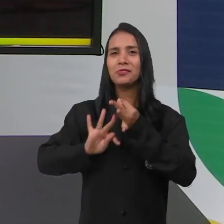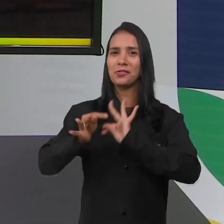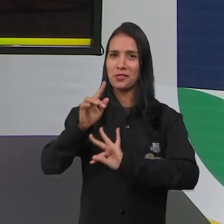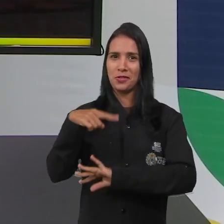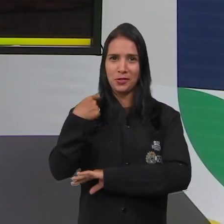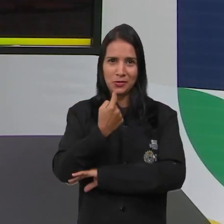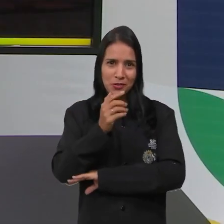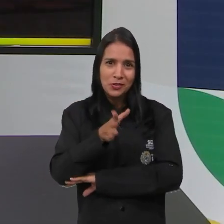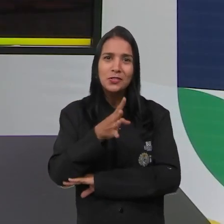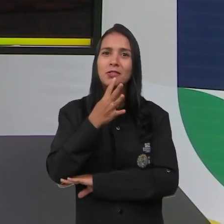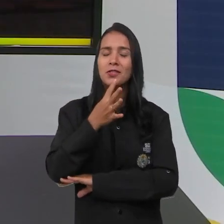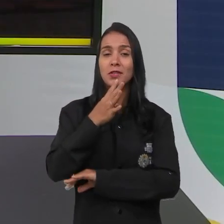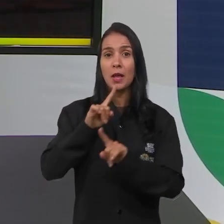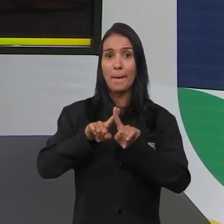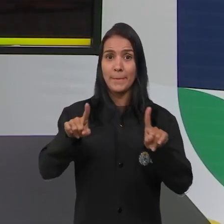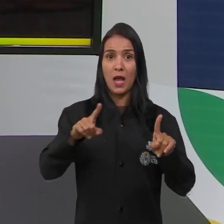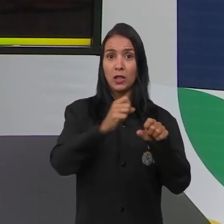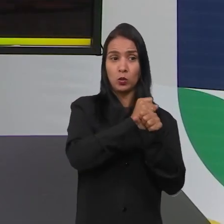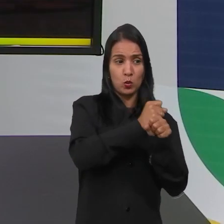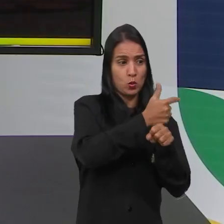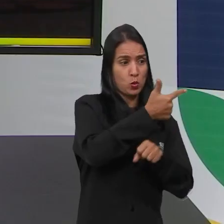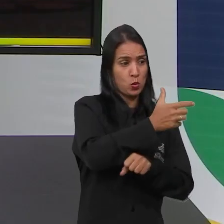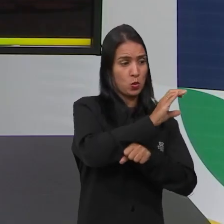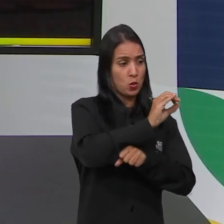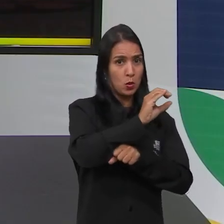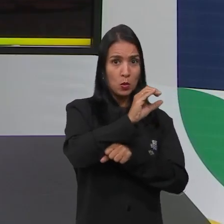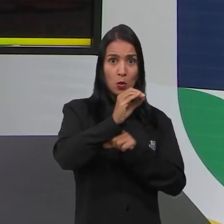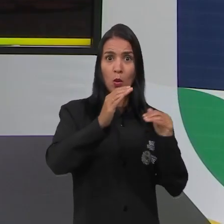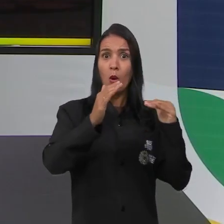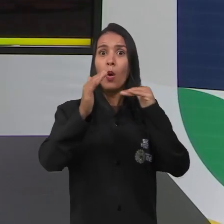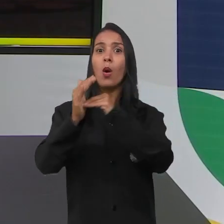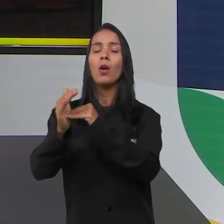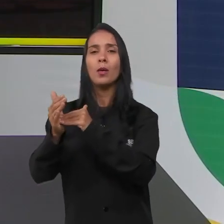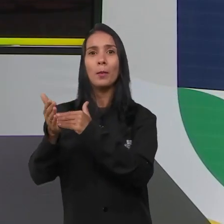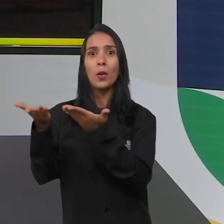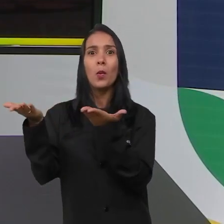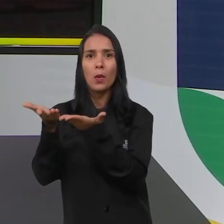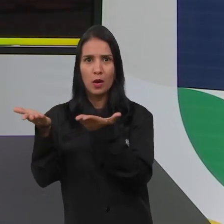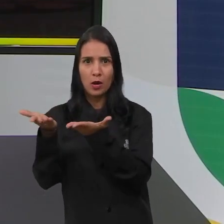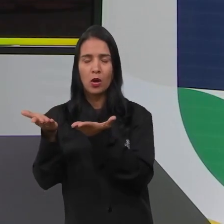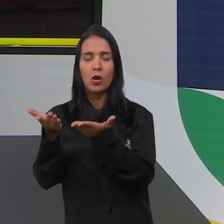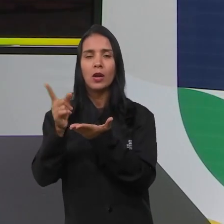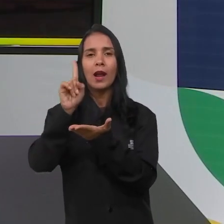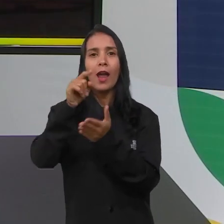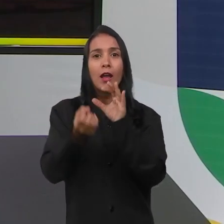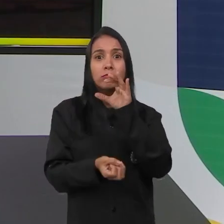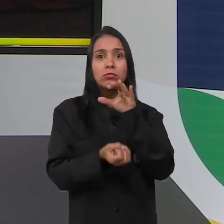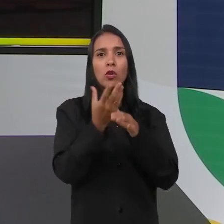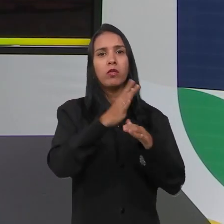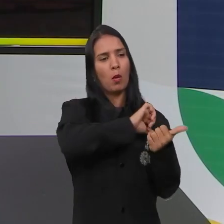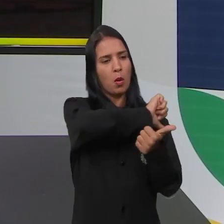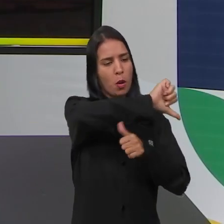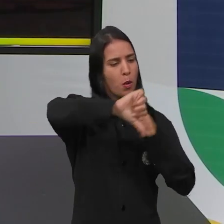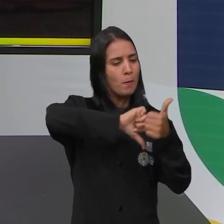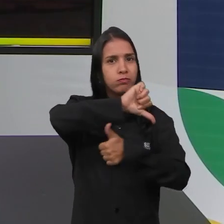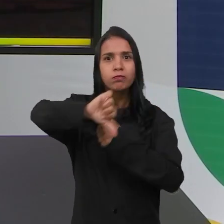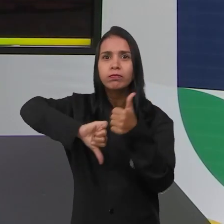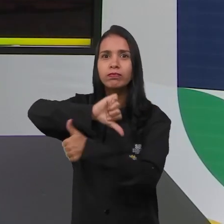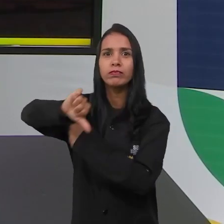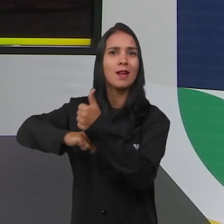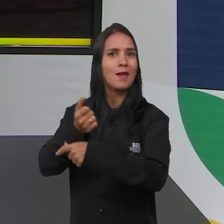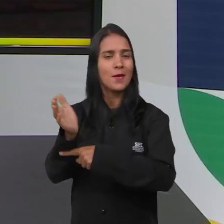existe, mas dos anos 2000 para cá, que foi quando sofreu toda essa